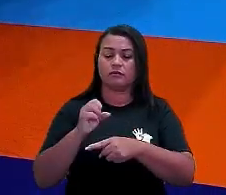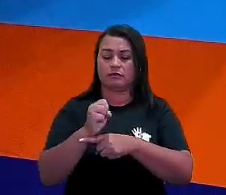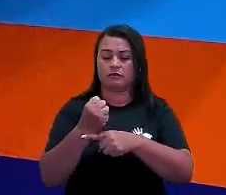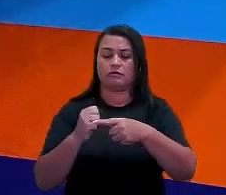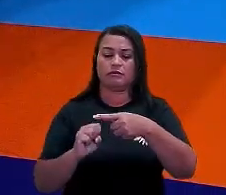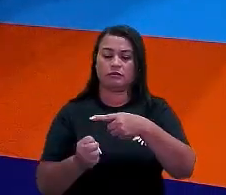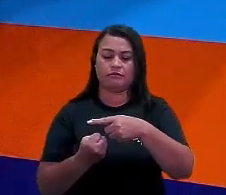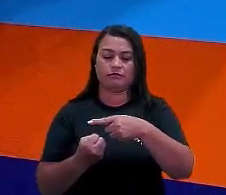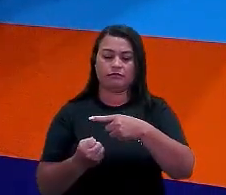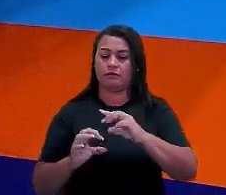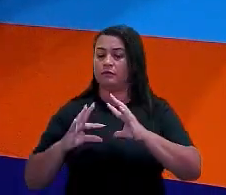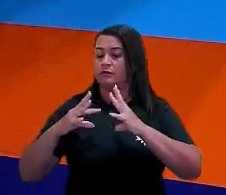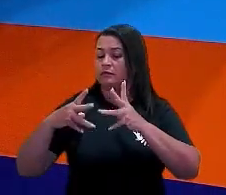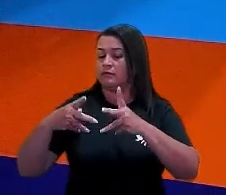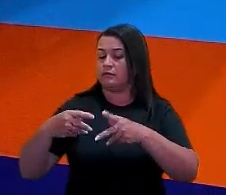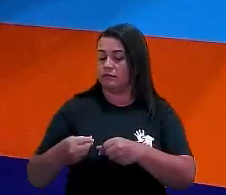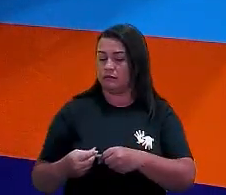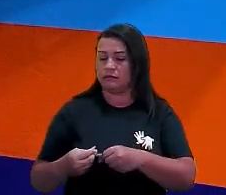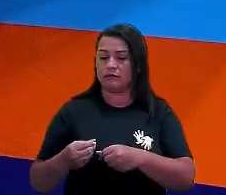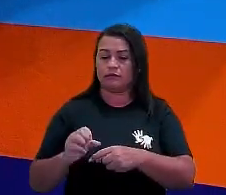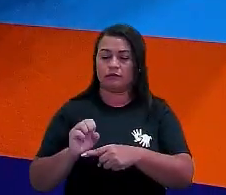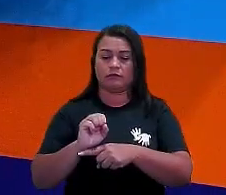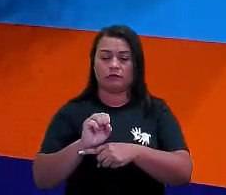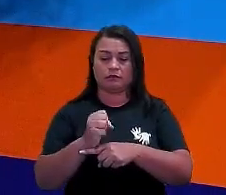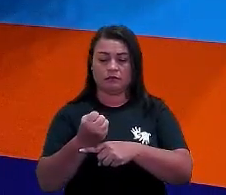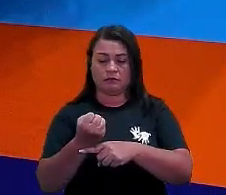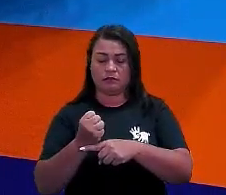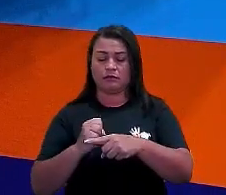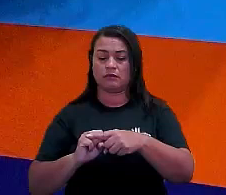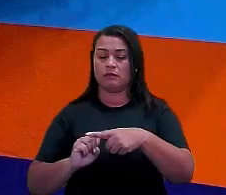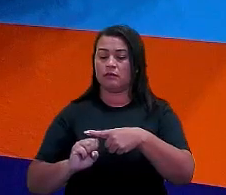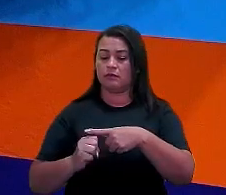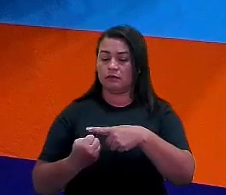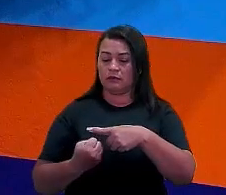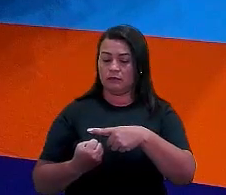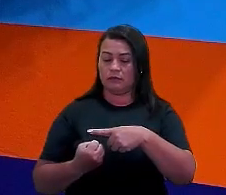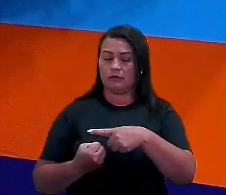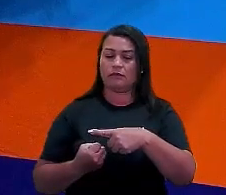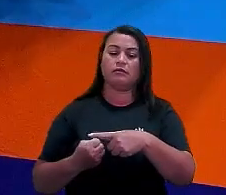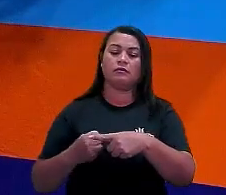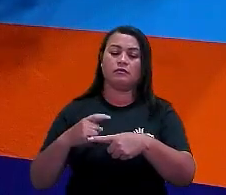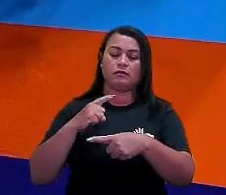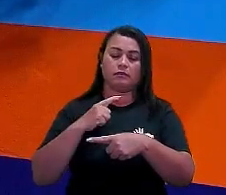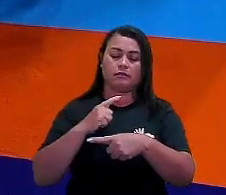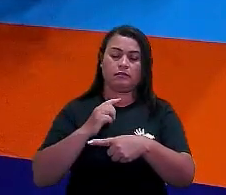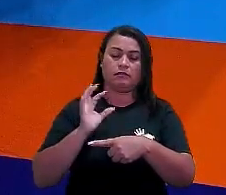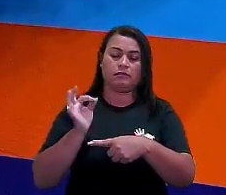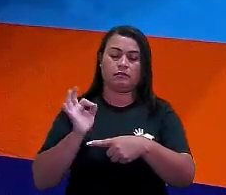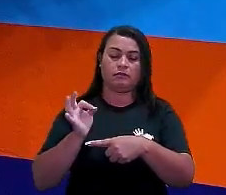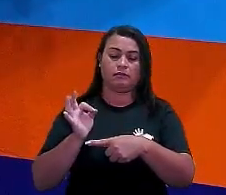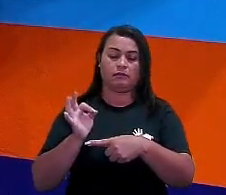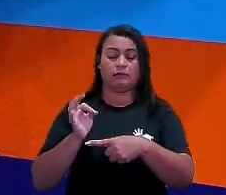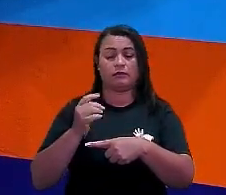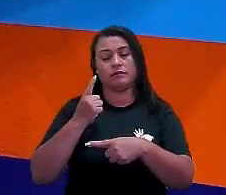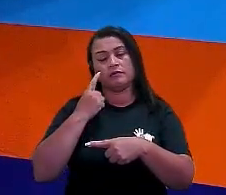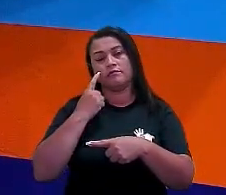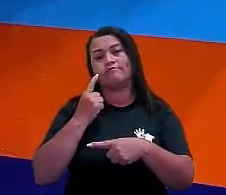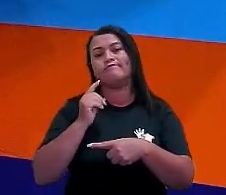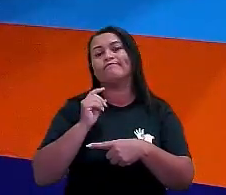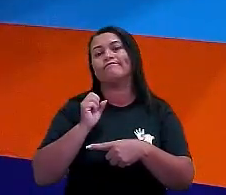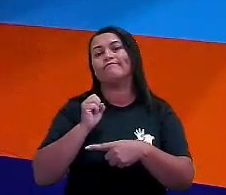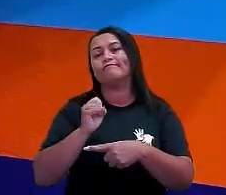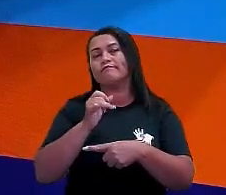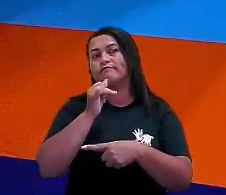8/8. 8 fatias que eu quero, de 8 fatias que eu tenho, tá? Então, se por